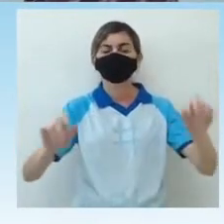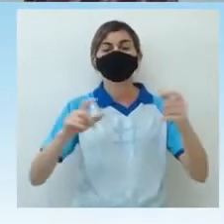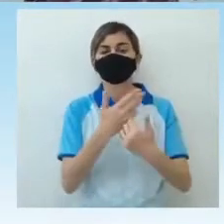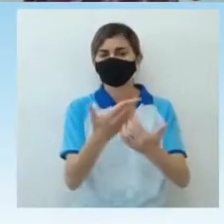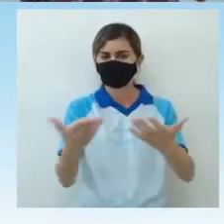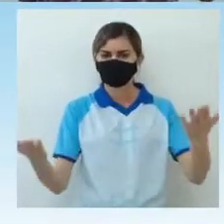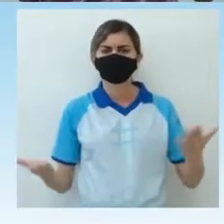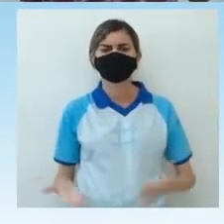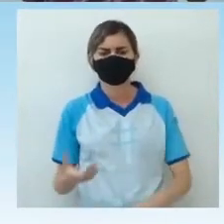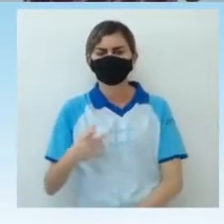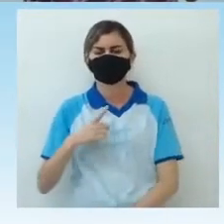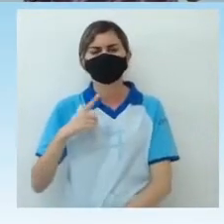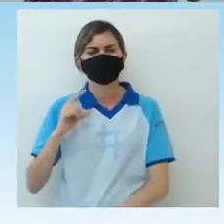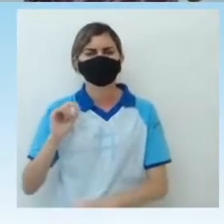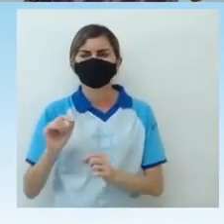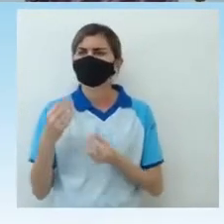eles